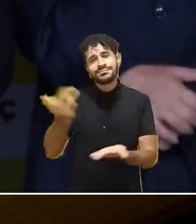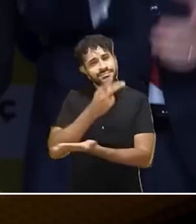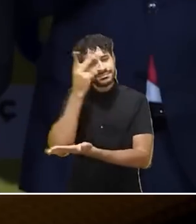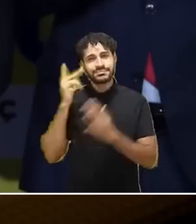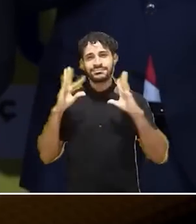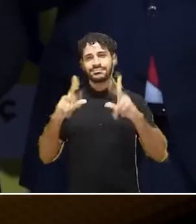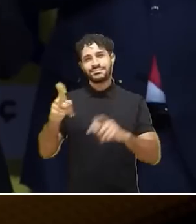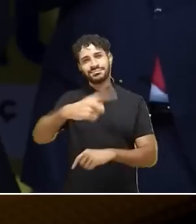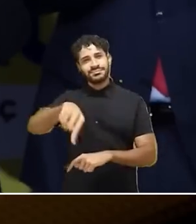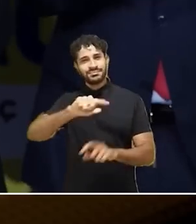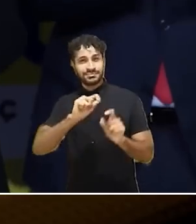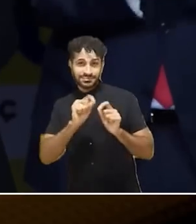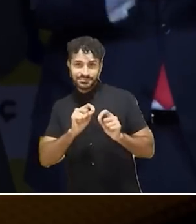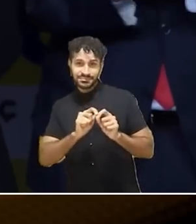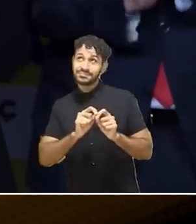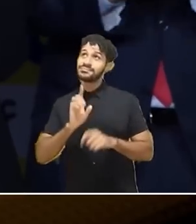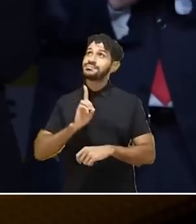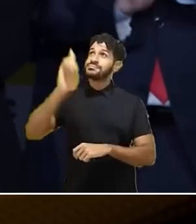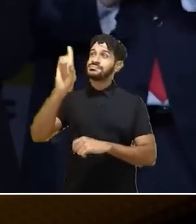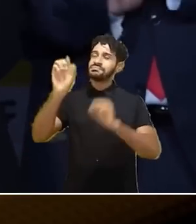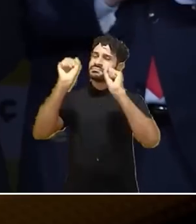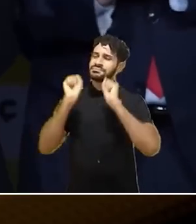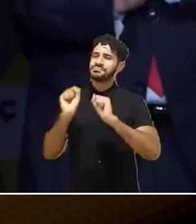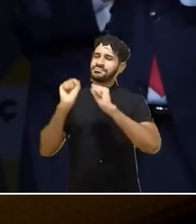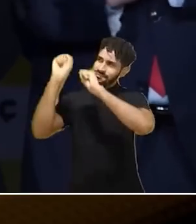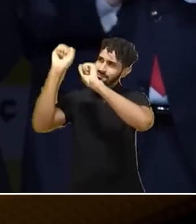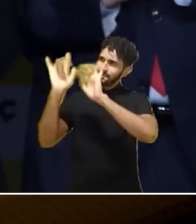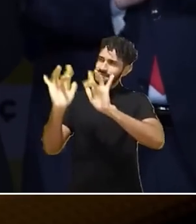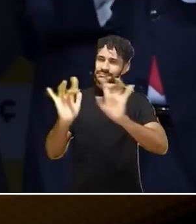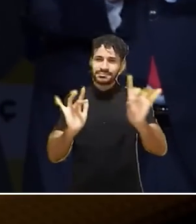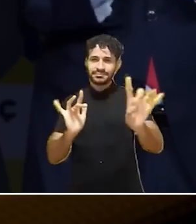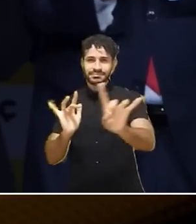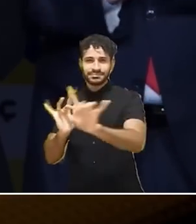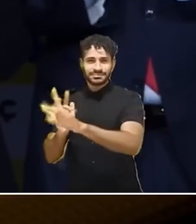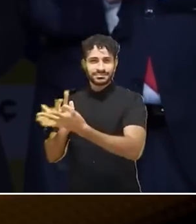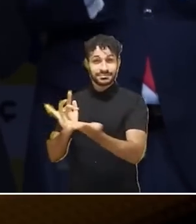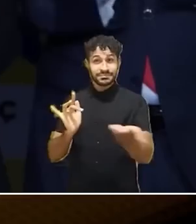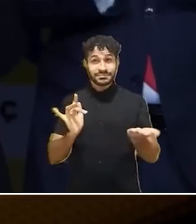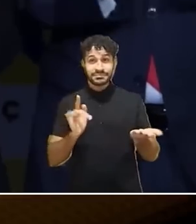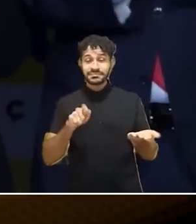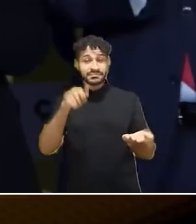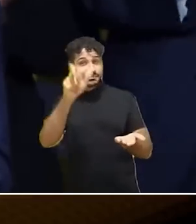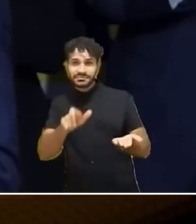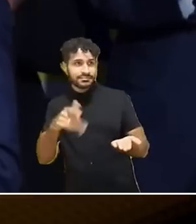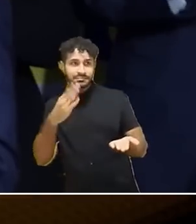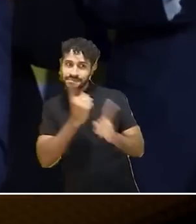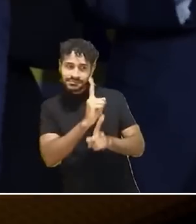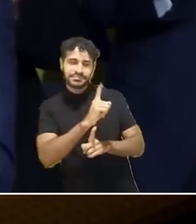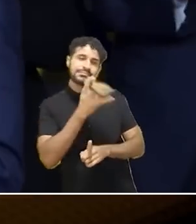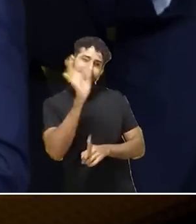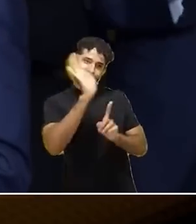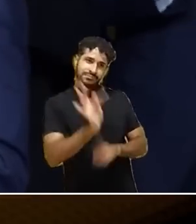nenhuma ele substitui eventualmente o presidente sem que o presidente deixe de exercer o cargo